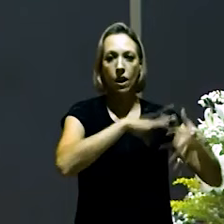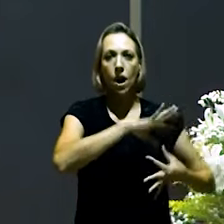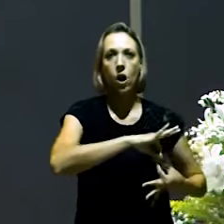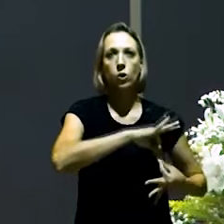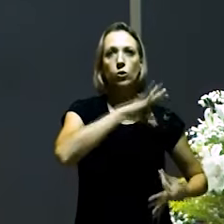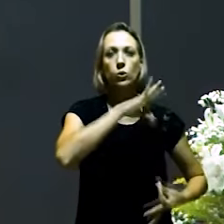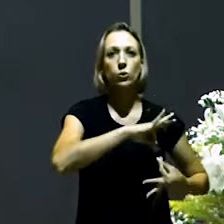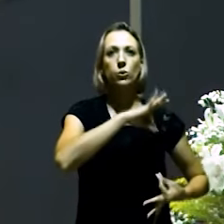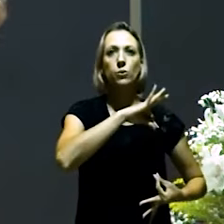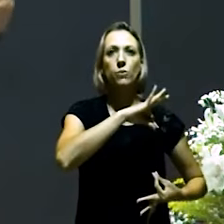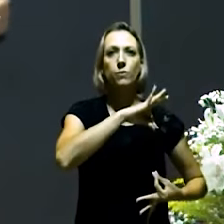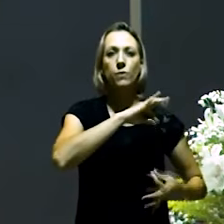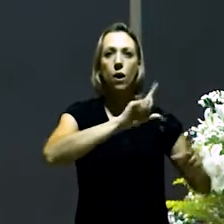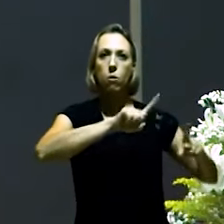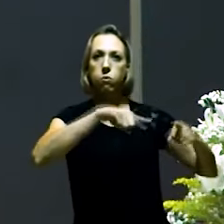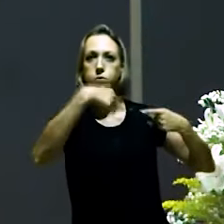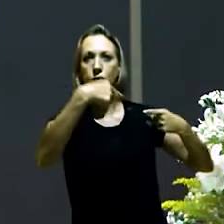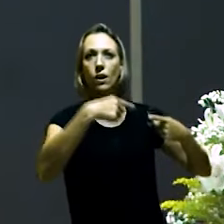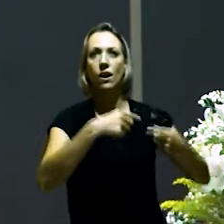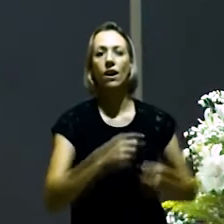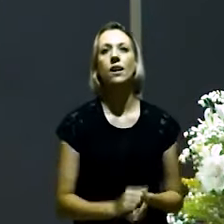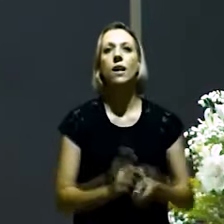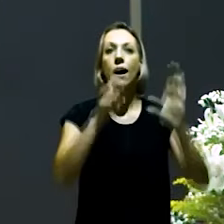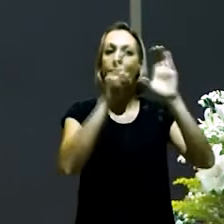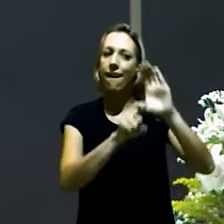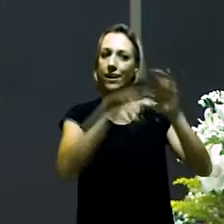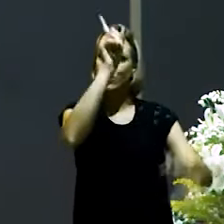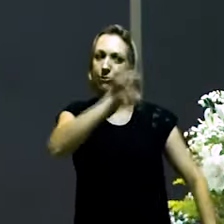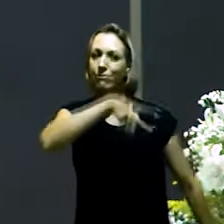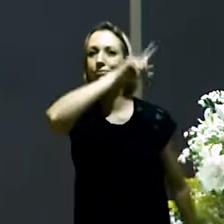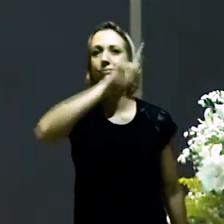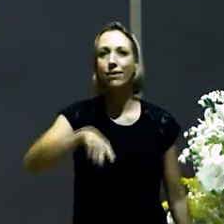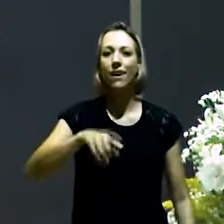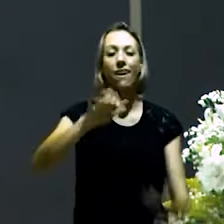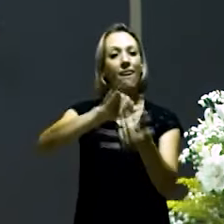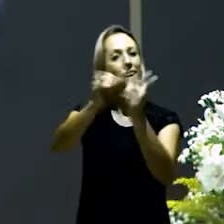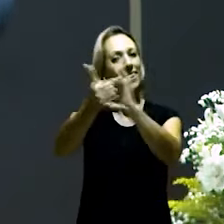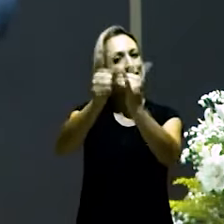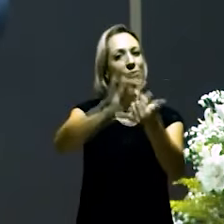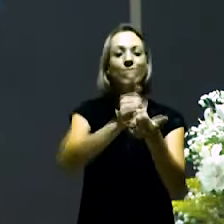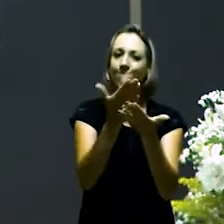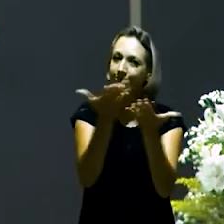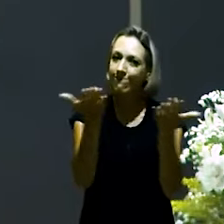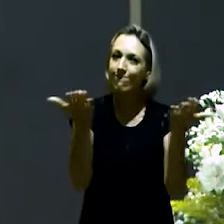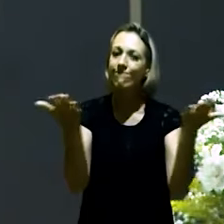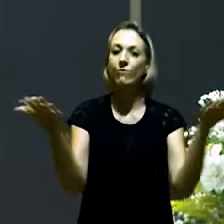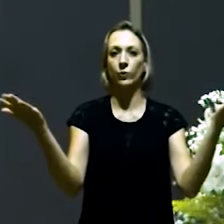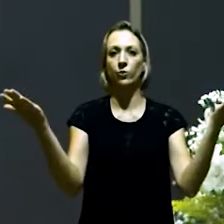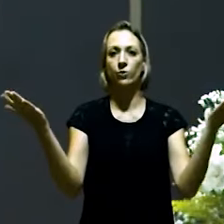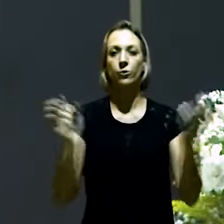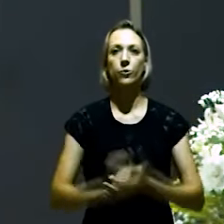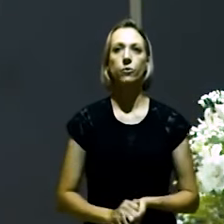Ele cancela essa dívida. E Ele nos perdoa, mas há um problema. E eu começo a concluir com